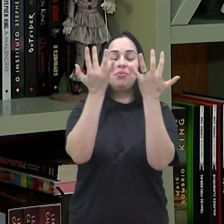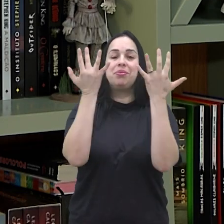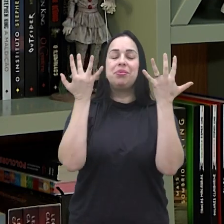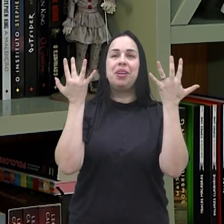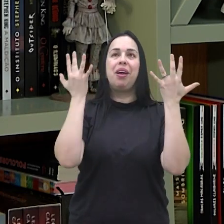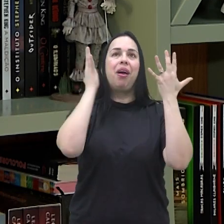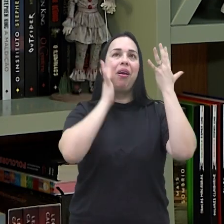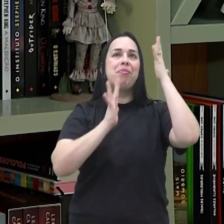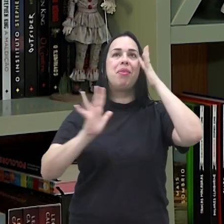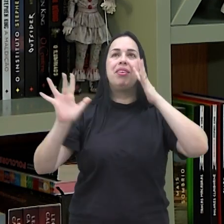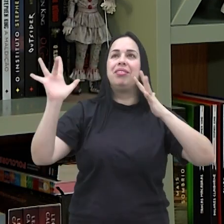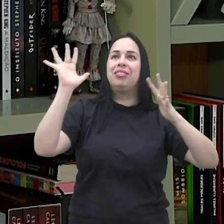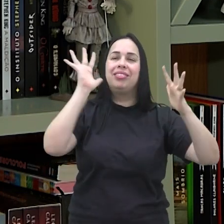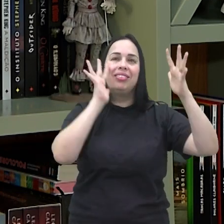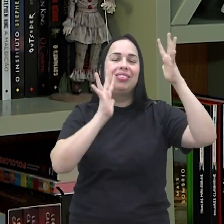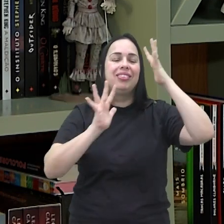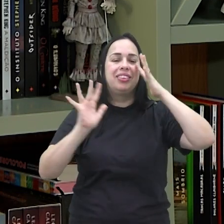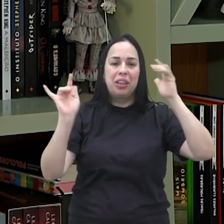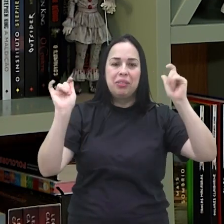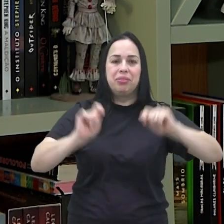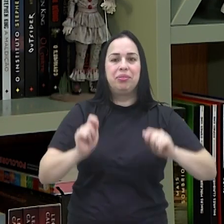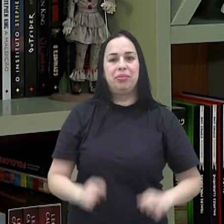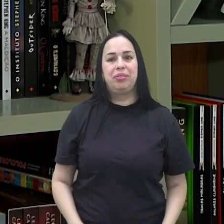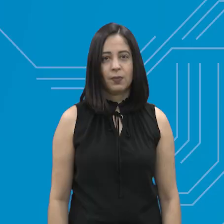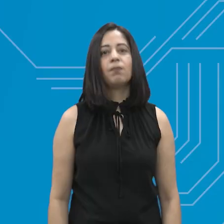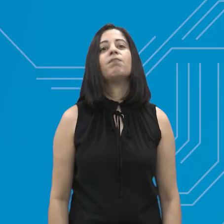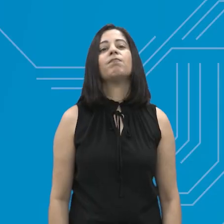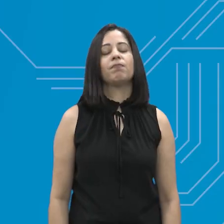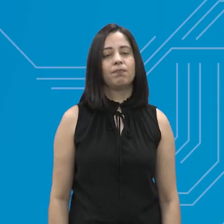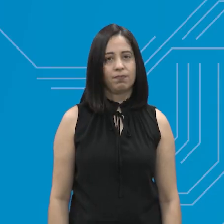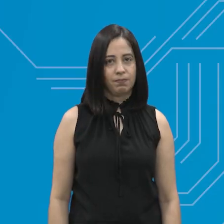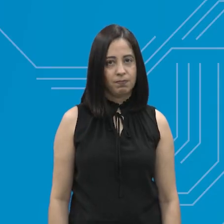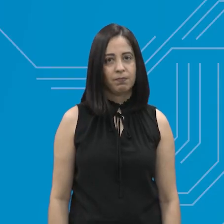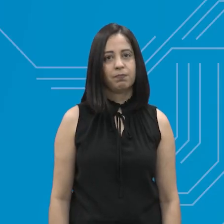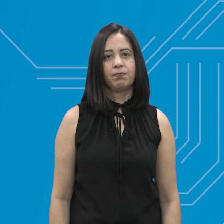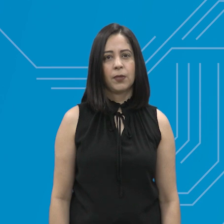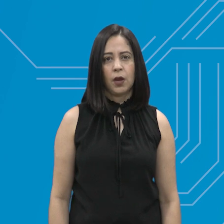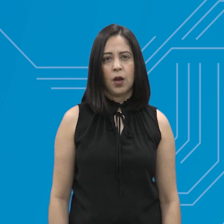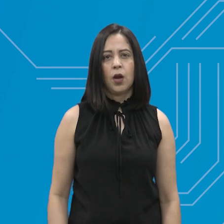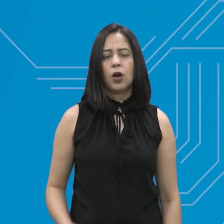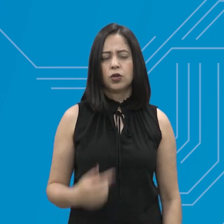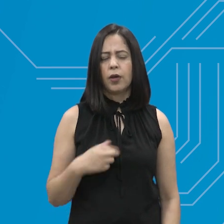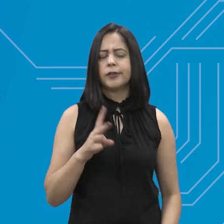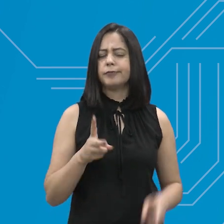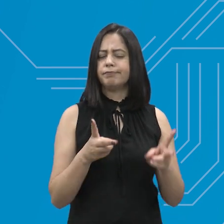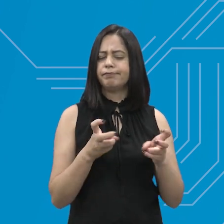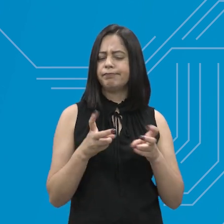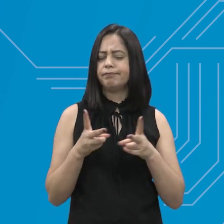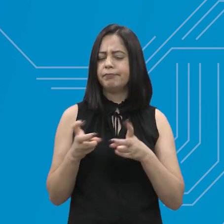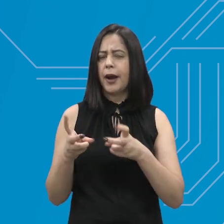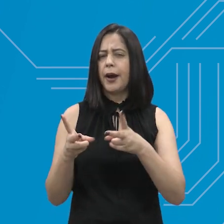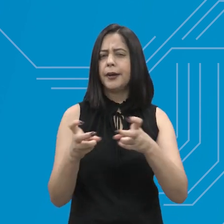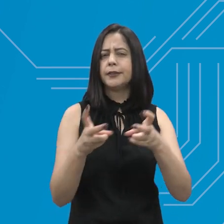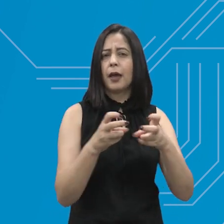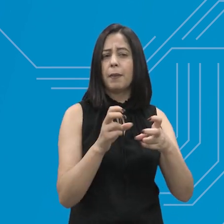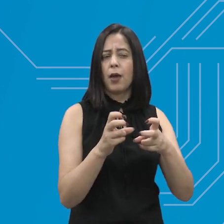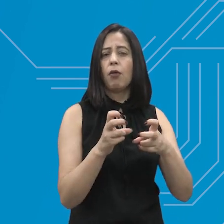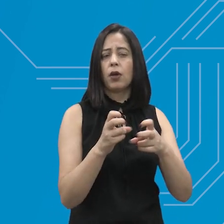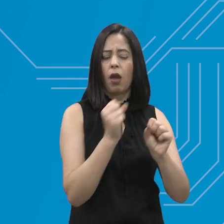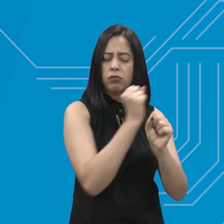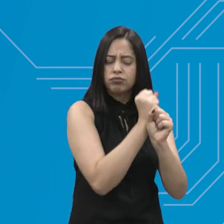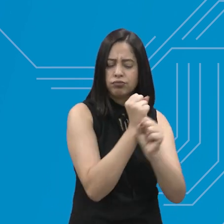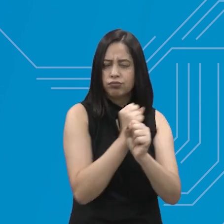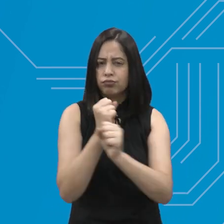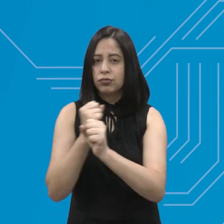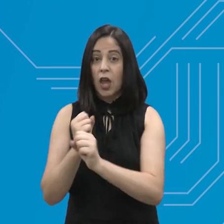e imaginar tudo que poderia acontecer. A gente tem acompanhado nos últimos anos um crescimento